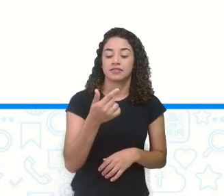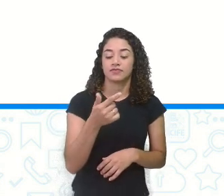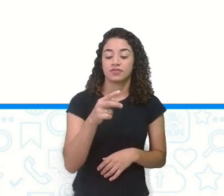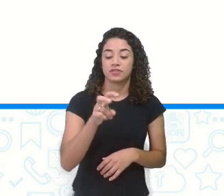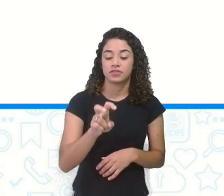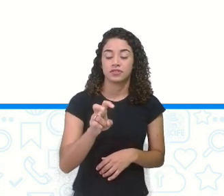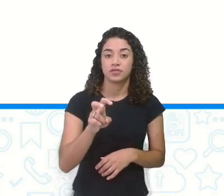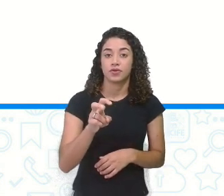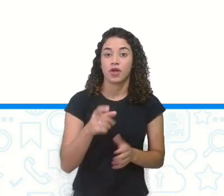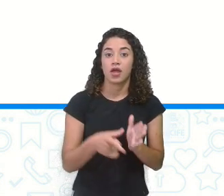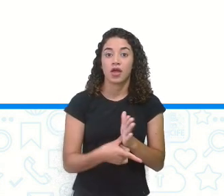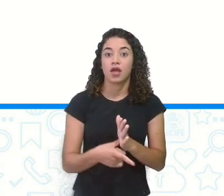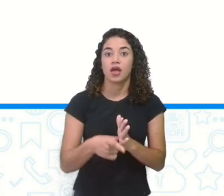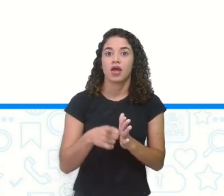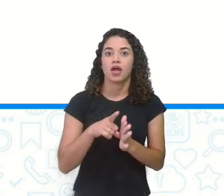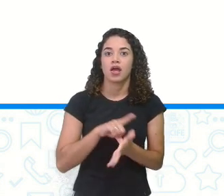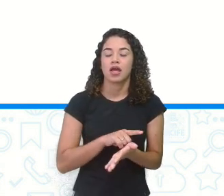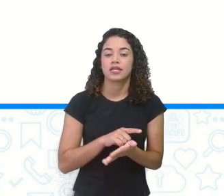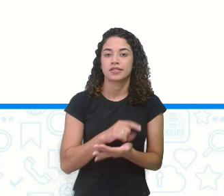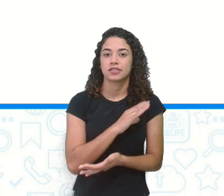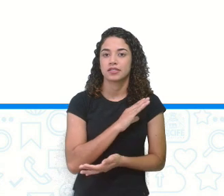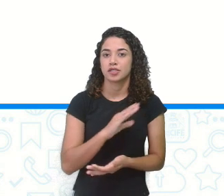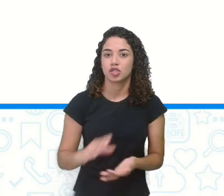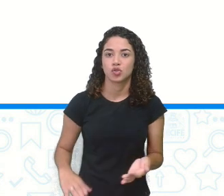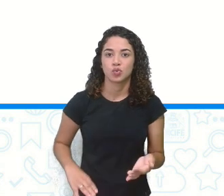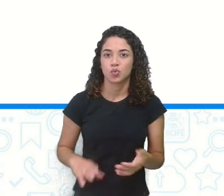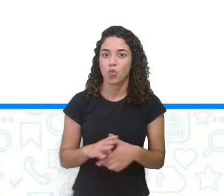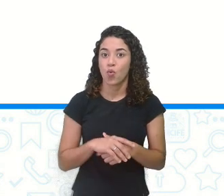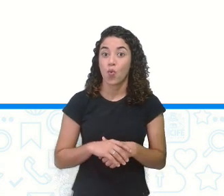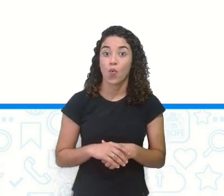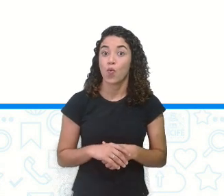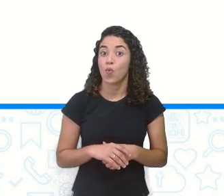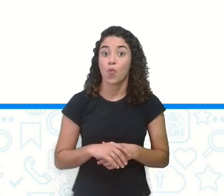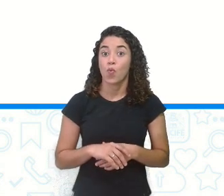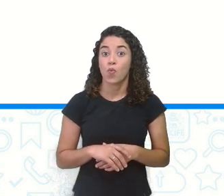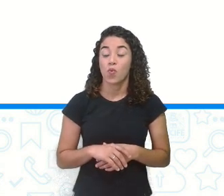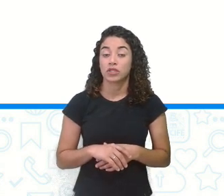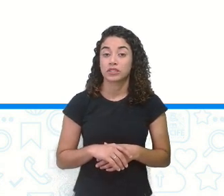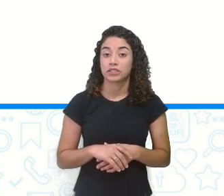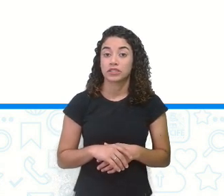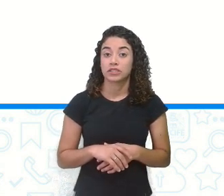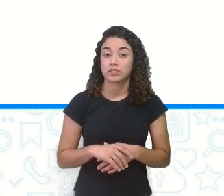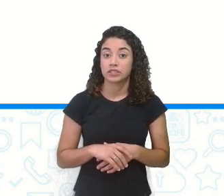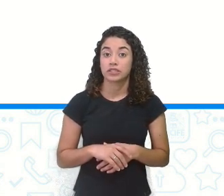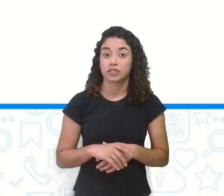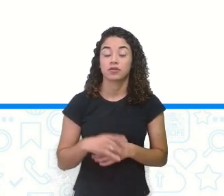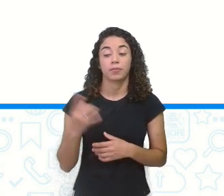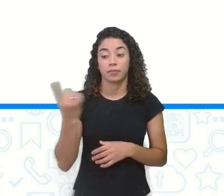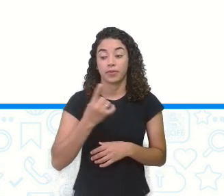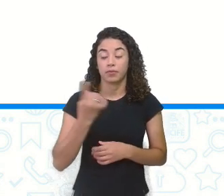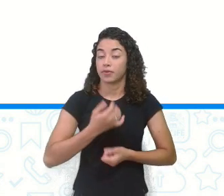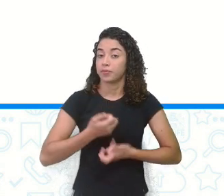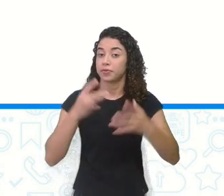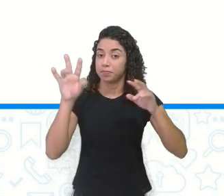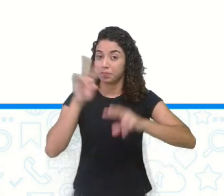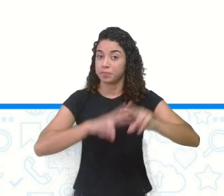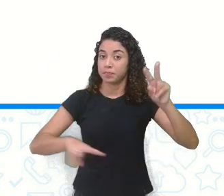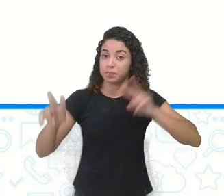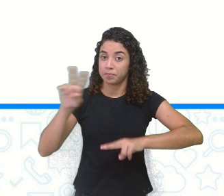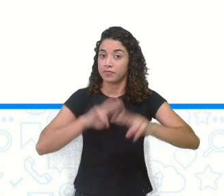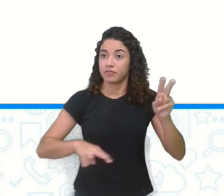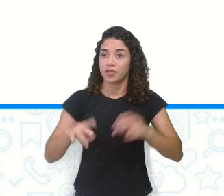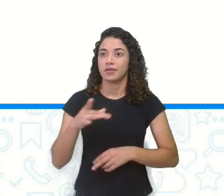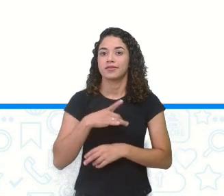325 antes de Cristo ele foi escrito. Olha só, foi o primeiro poema visual, não é, que a gente